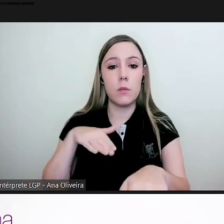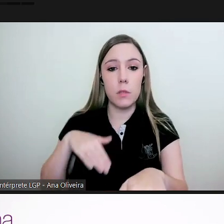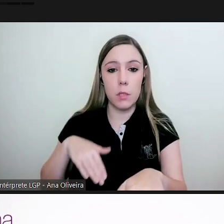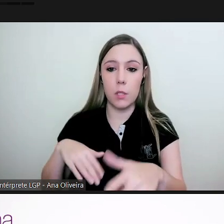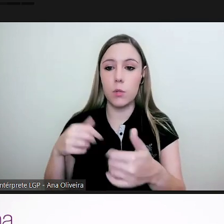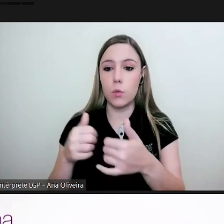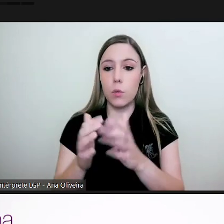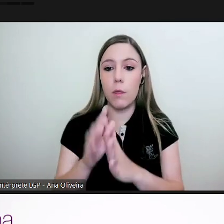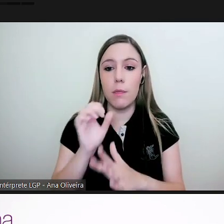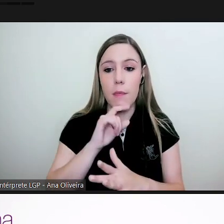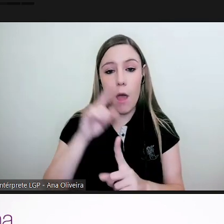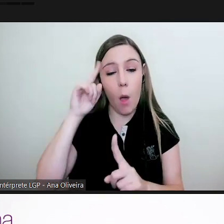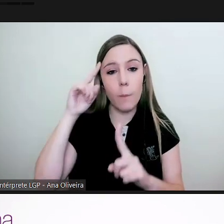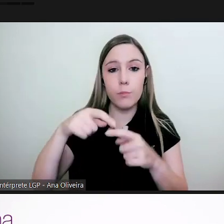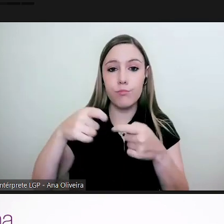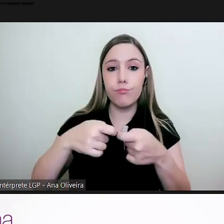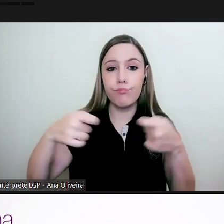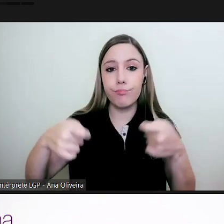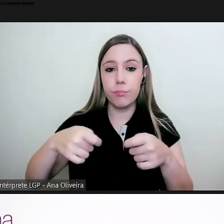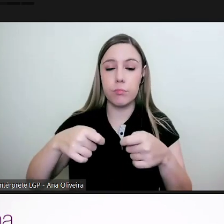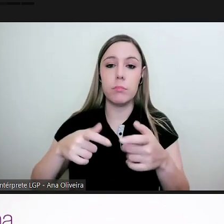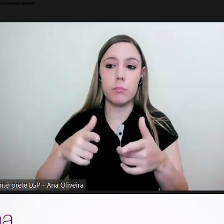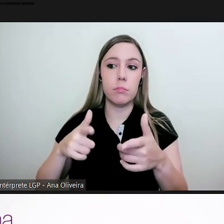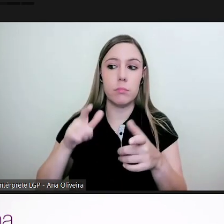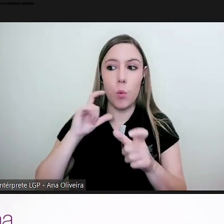funcionar para medição de dinâmicas de trânsito,